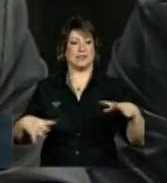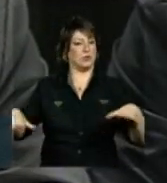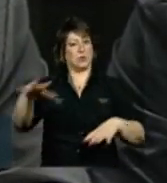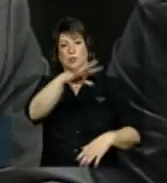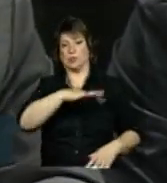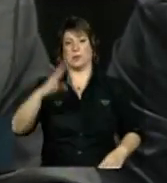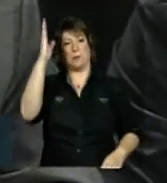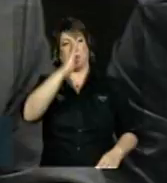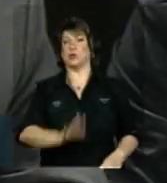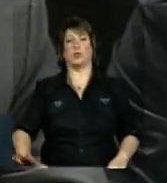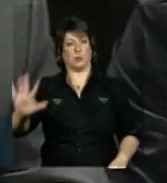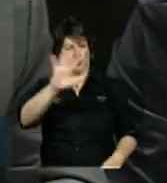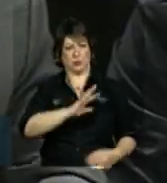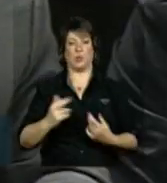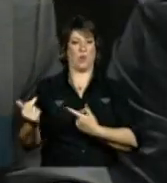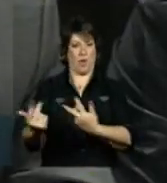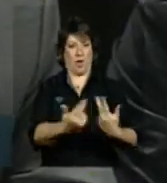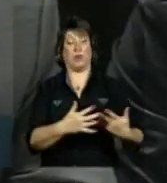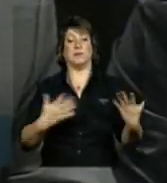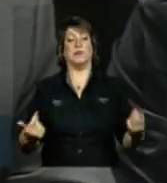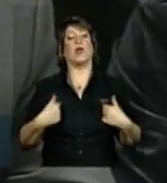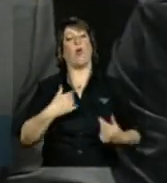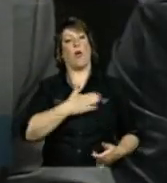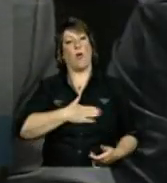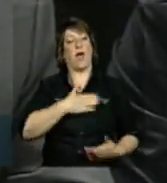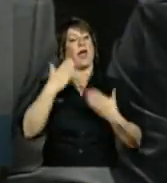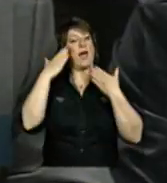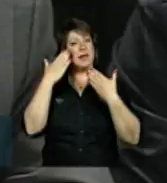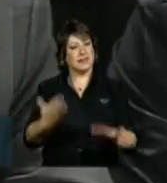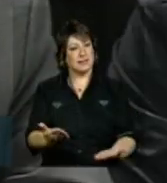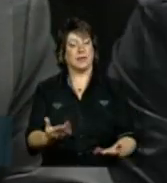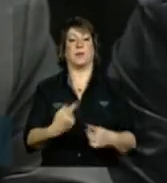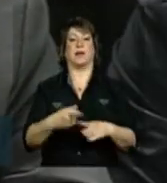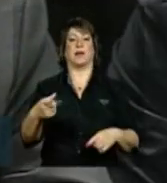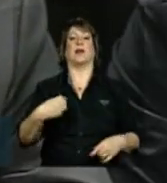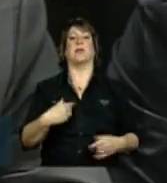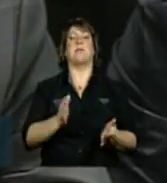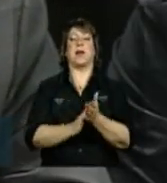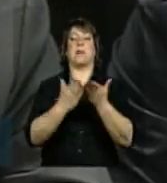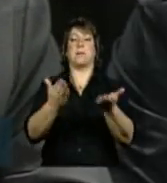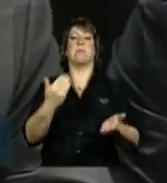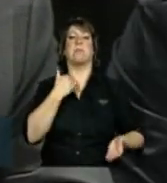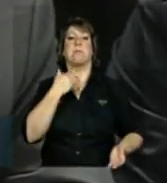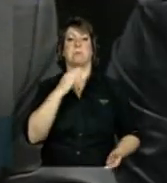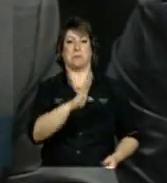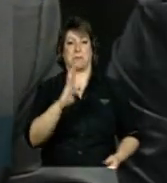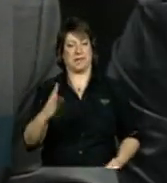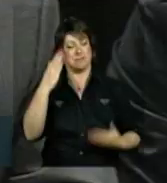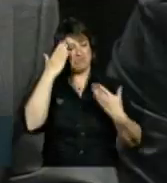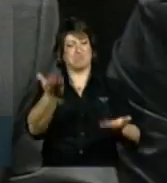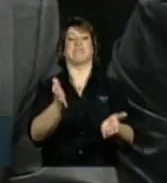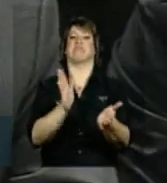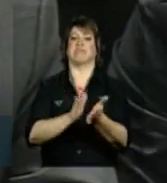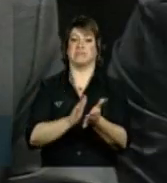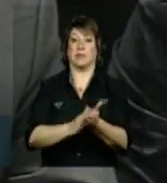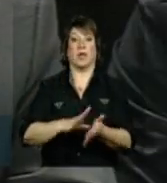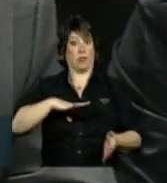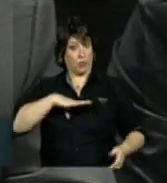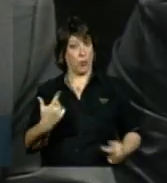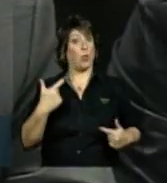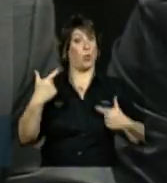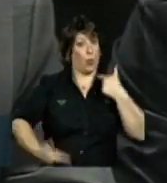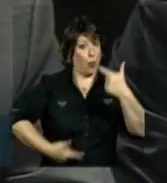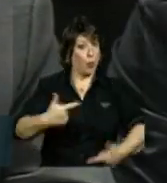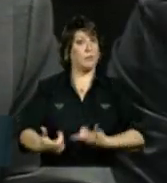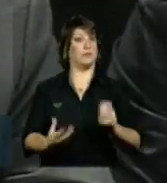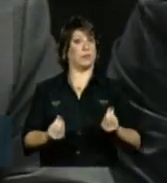Brasil inteiro. Portanto, eu gostaria de agradecer a oportunidade, dizer que o Banco do Brasil está de parabéns, o desafio é muito grande, e